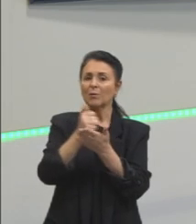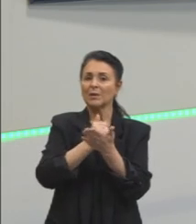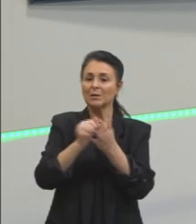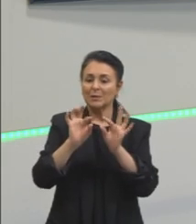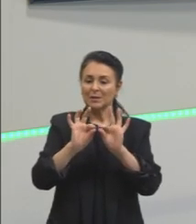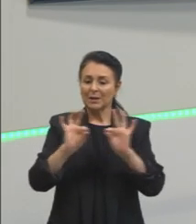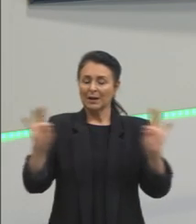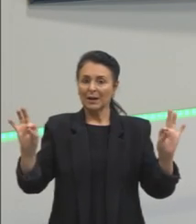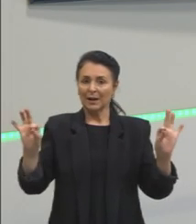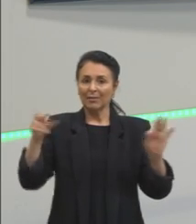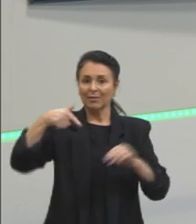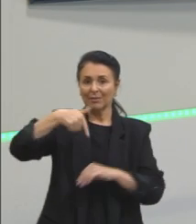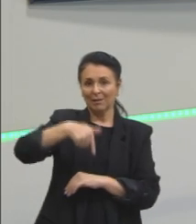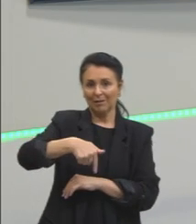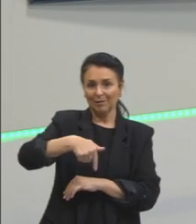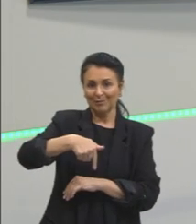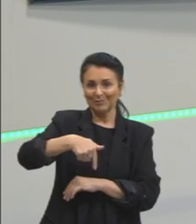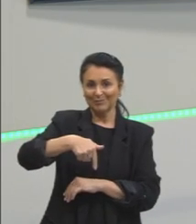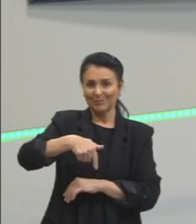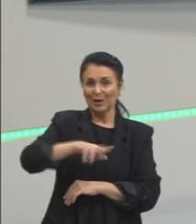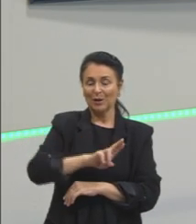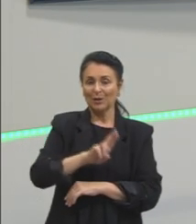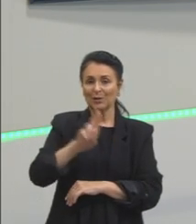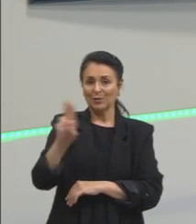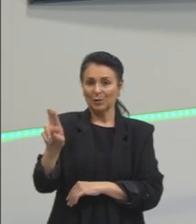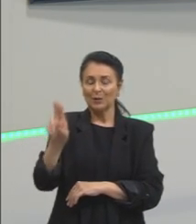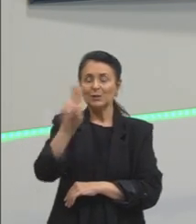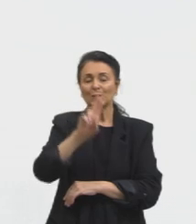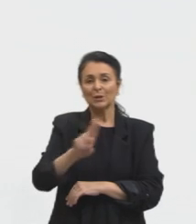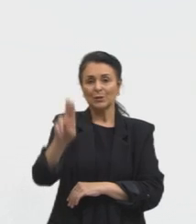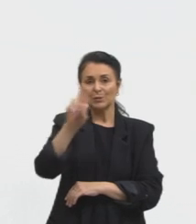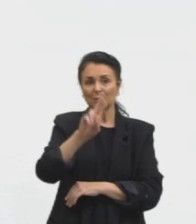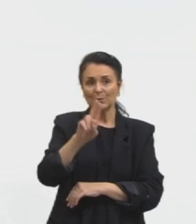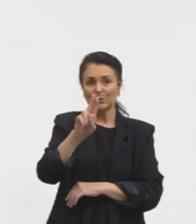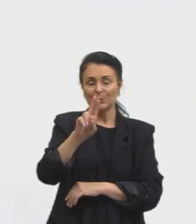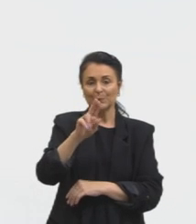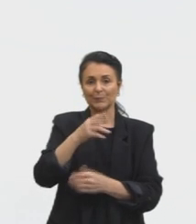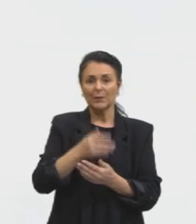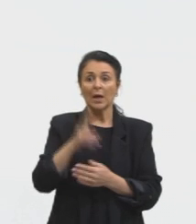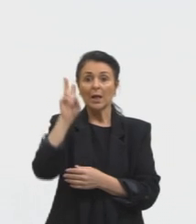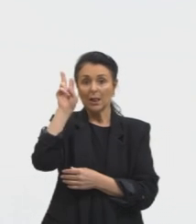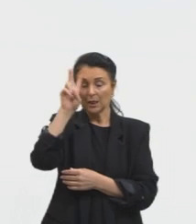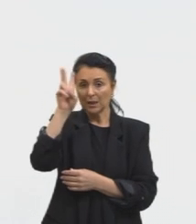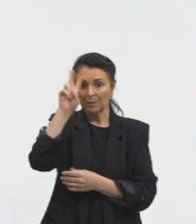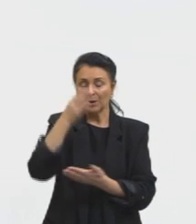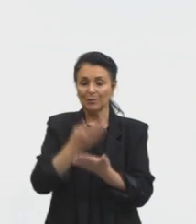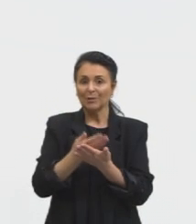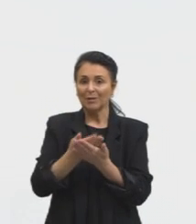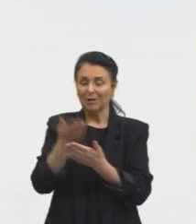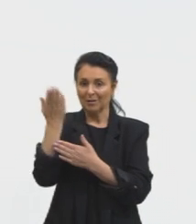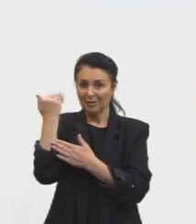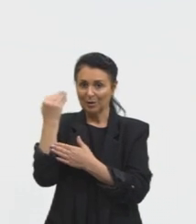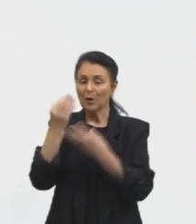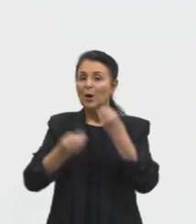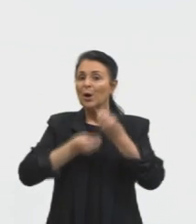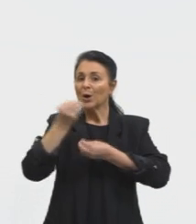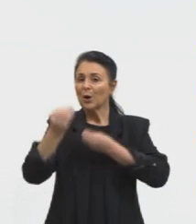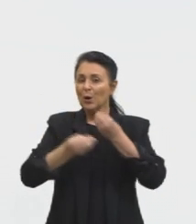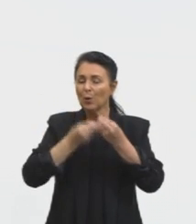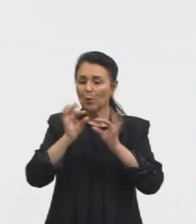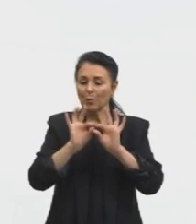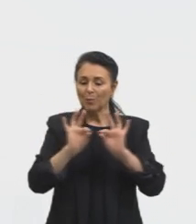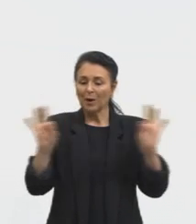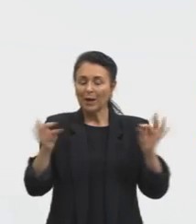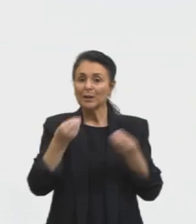a reta real é assim que a gente utiliza ela né Relembrando da aula anterior sobre como é uma